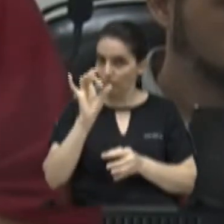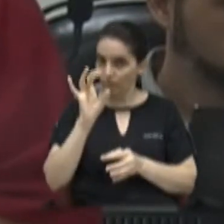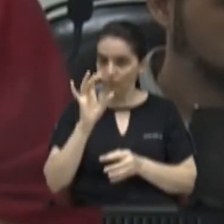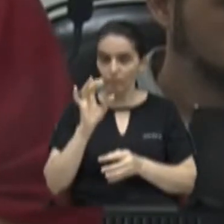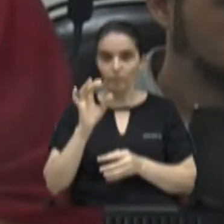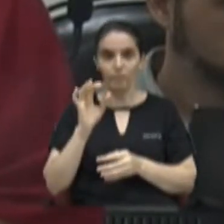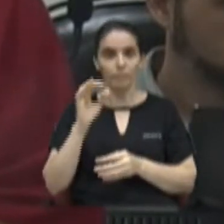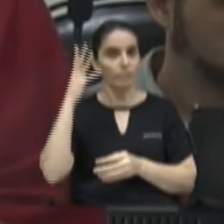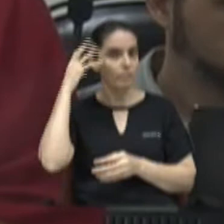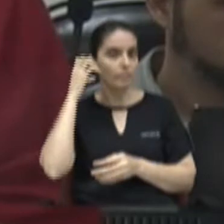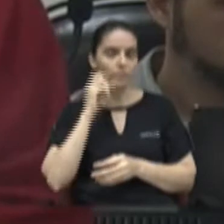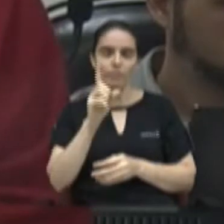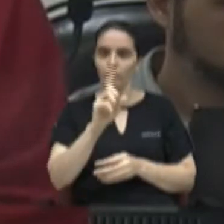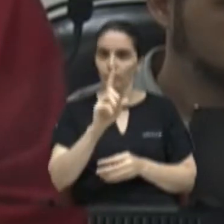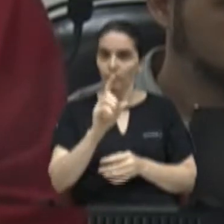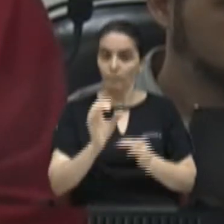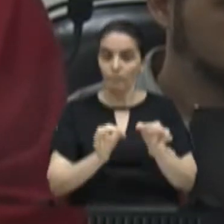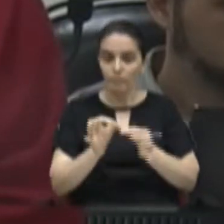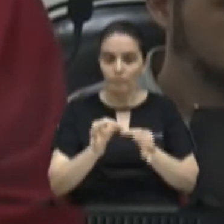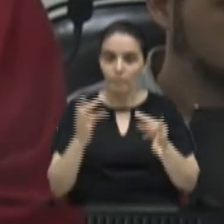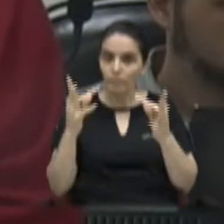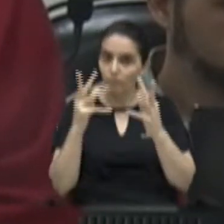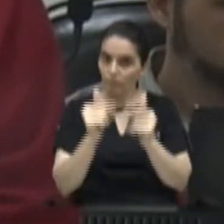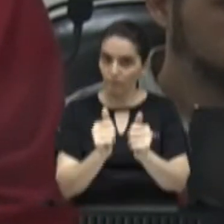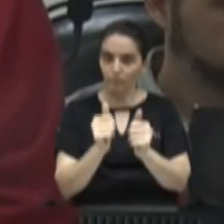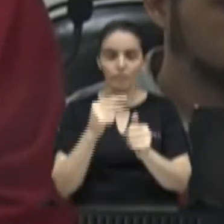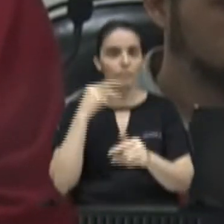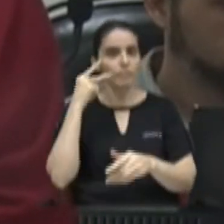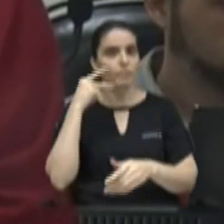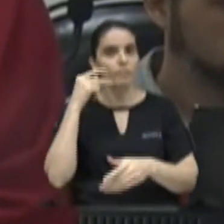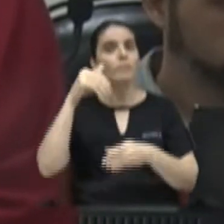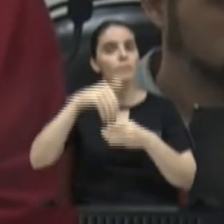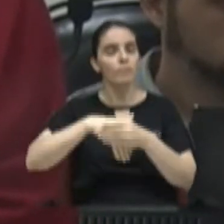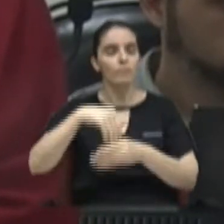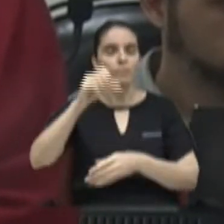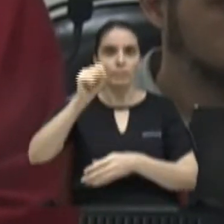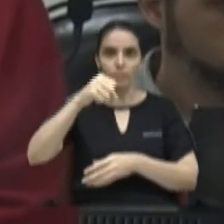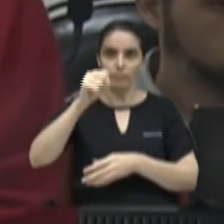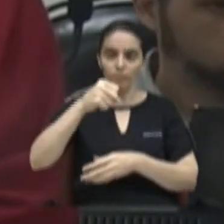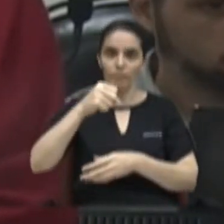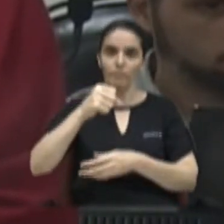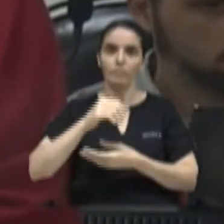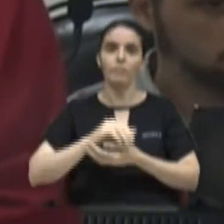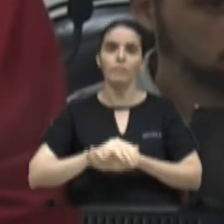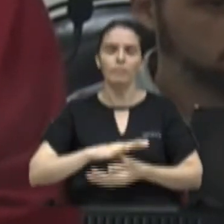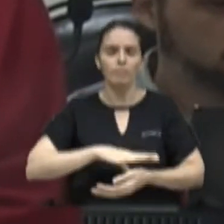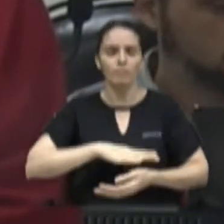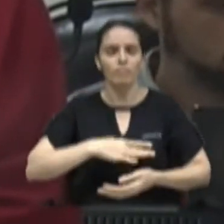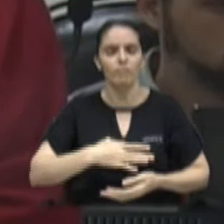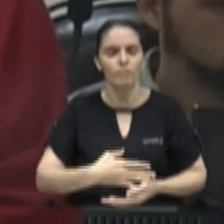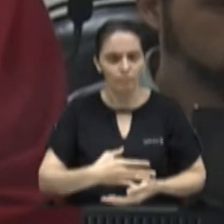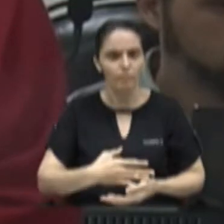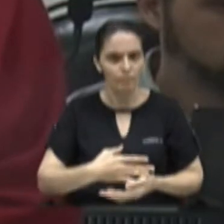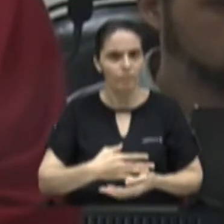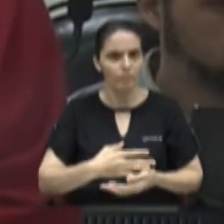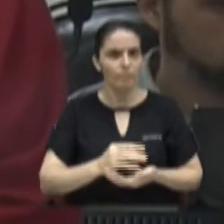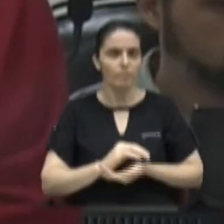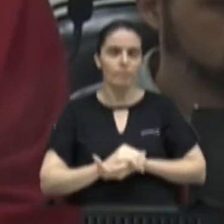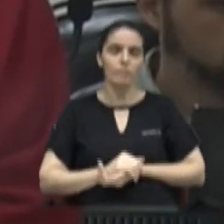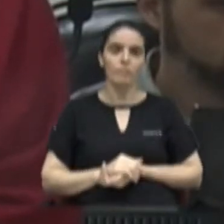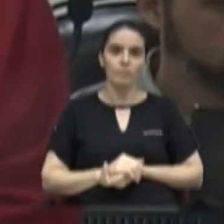todos os vereadores, que disseram o seu sim com muita coragem e determinação.